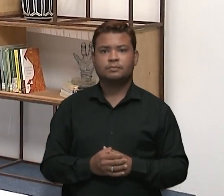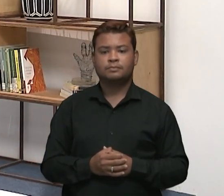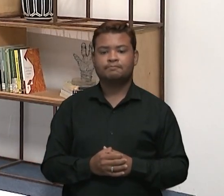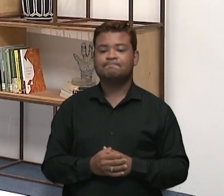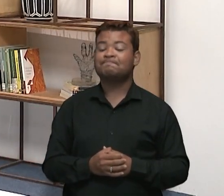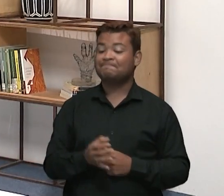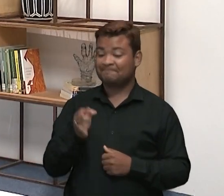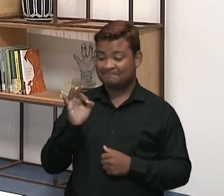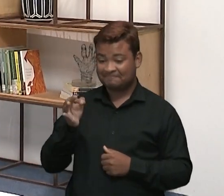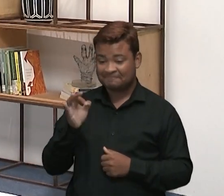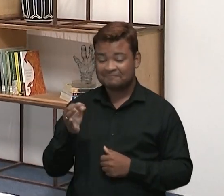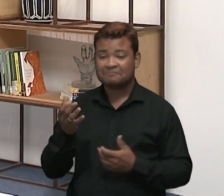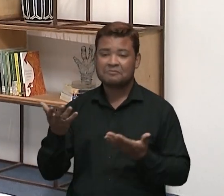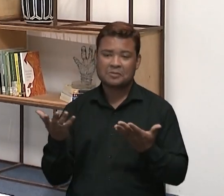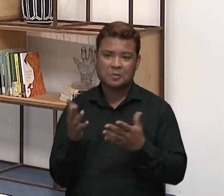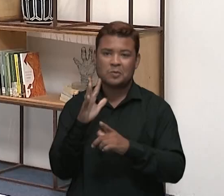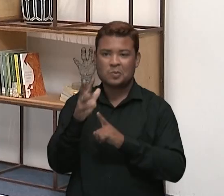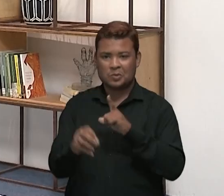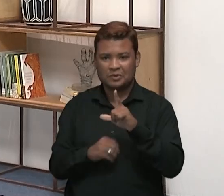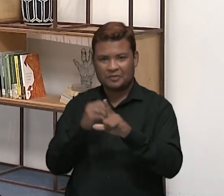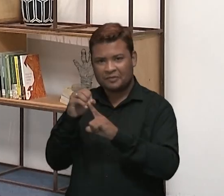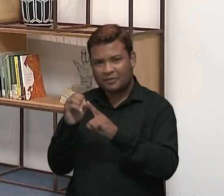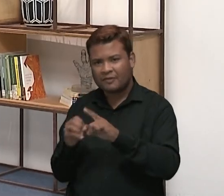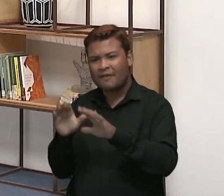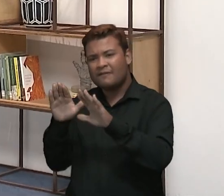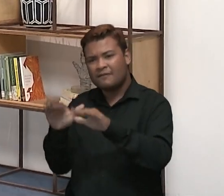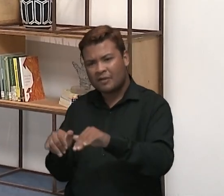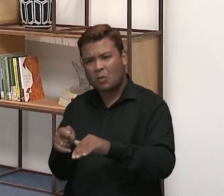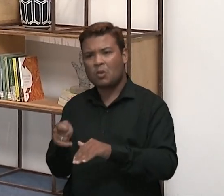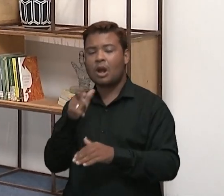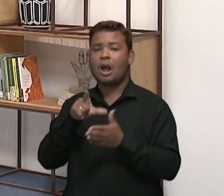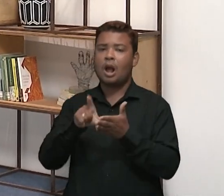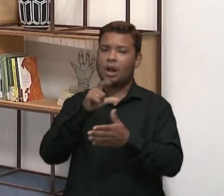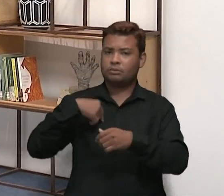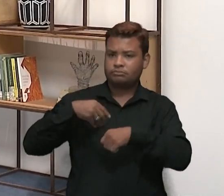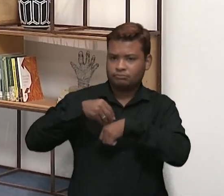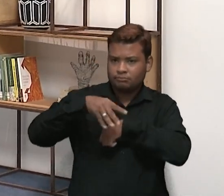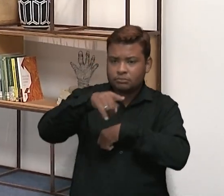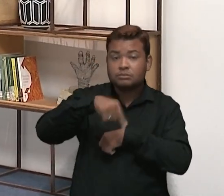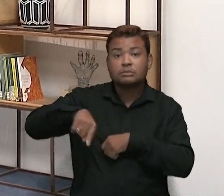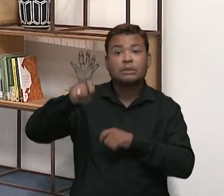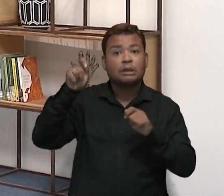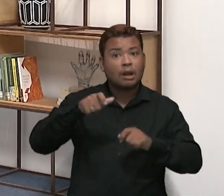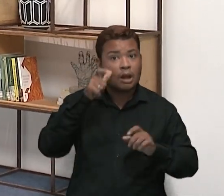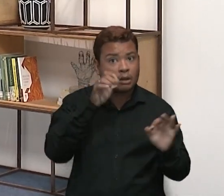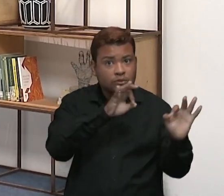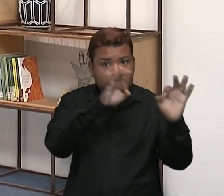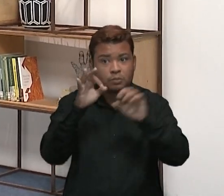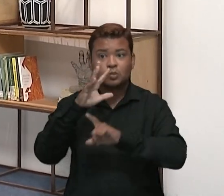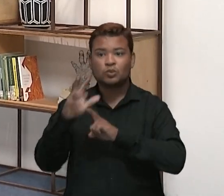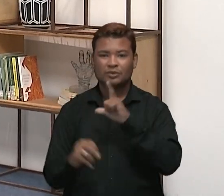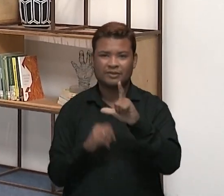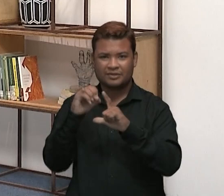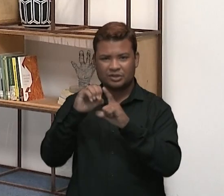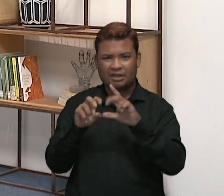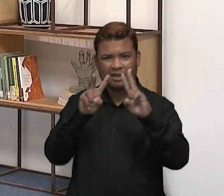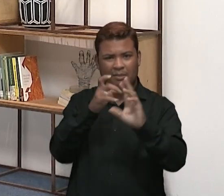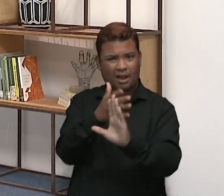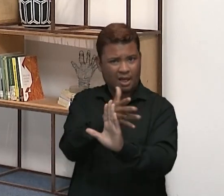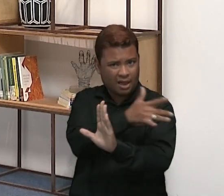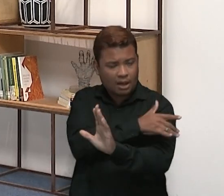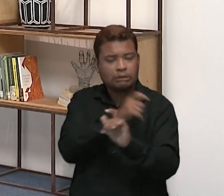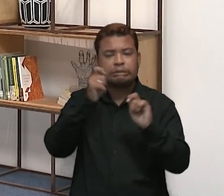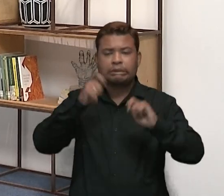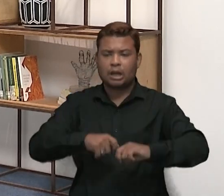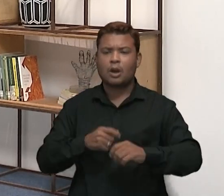Muito bem, pessoal, já estamos chegando ao fim, mas eu quero te lembrar que você pode ver ou rever qualquer episódio do Mundo UFG e é só procurar lá no